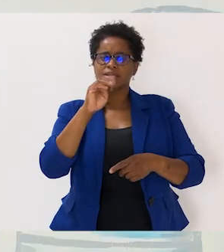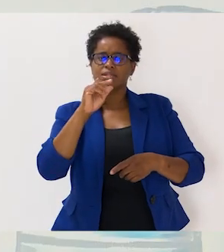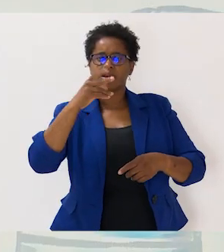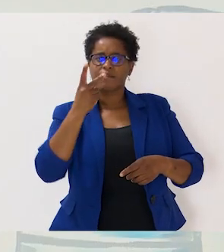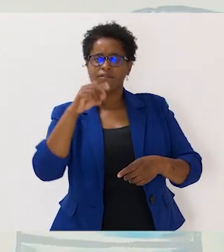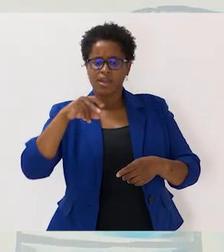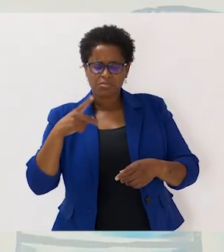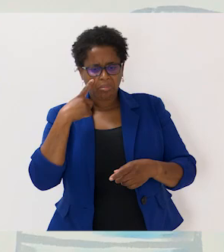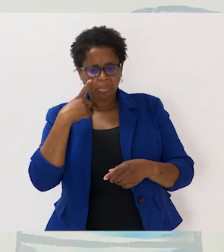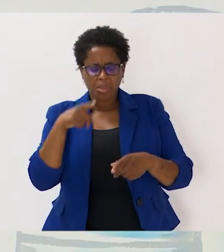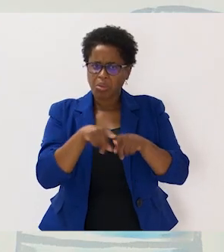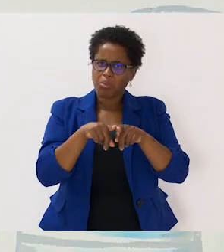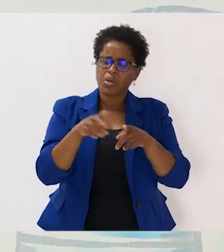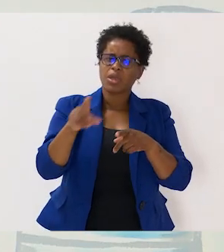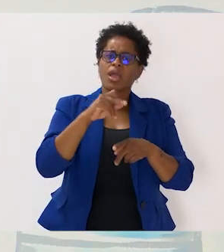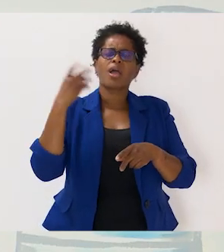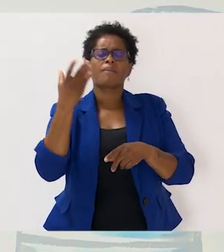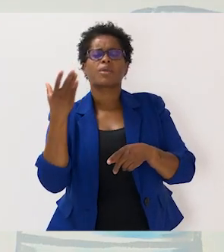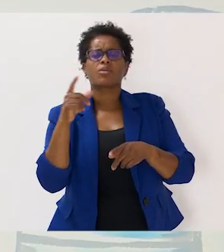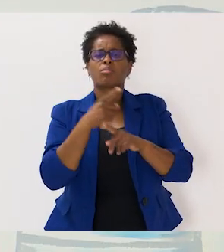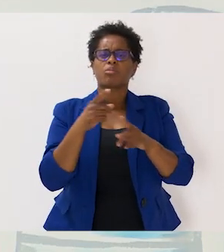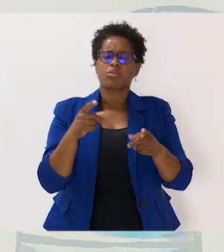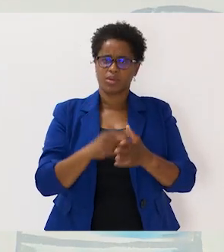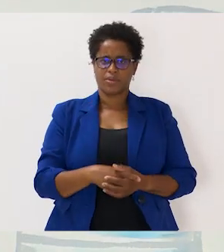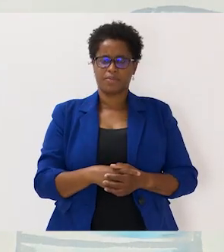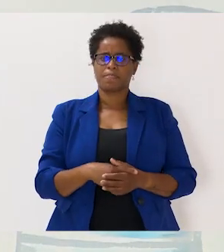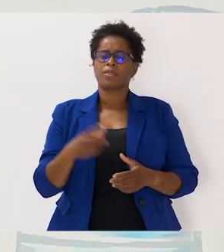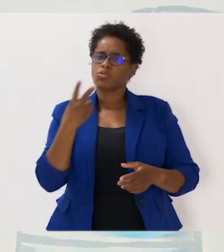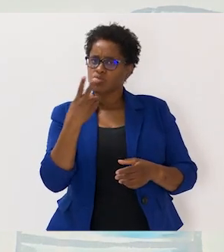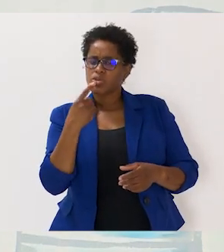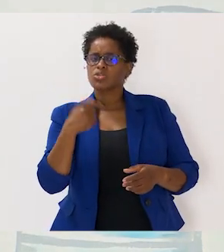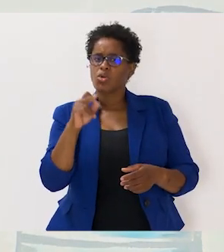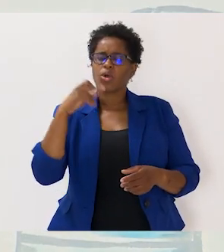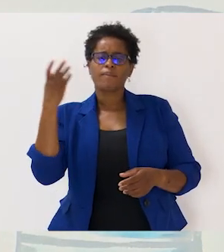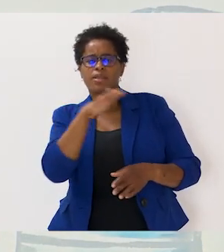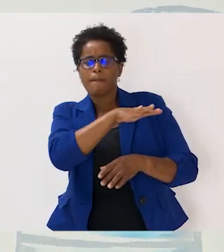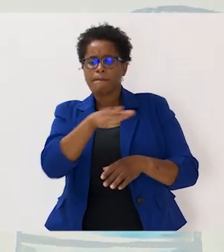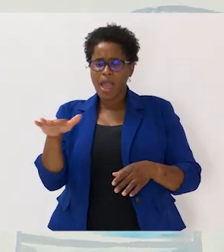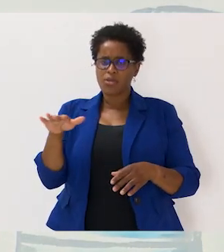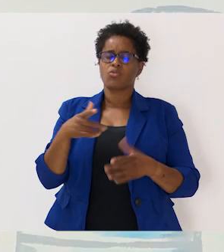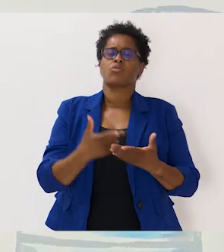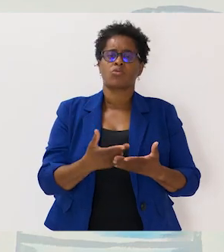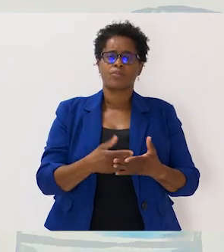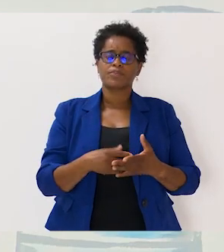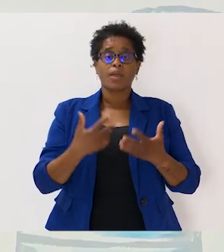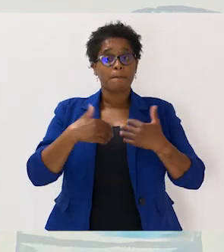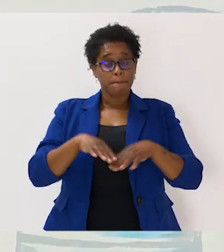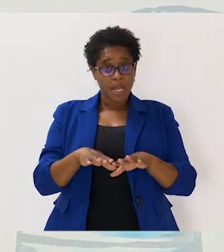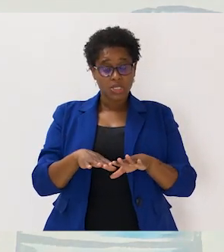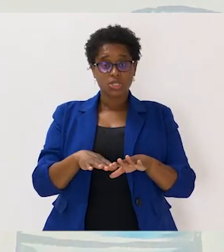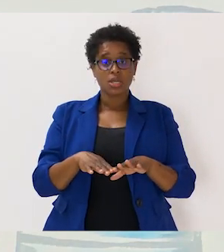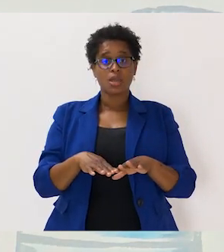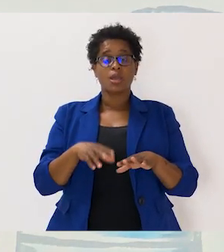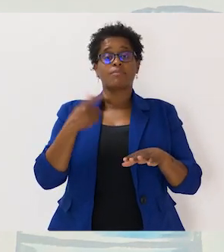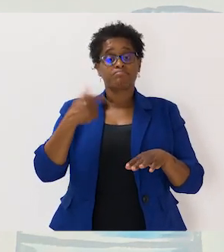são parecidos em ambientes porque ambas estão no ambiente plano. Mas o que